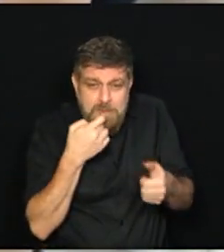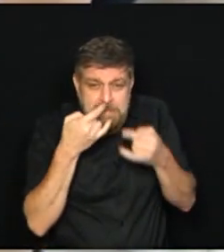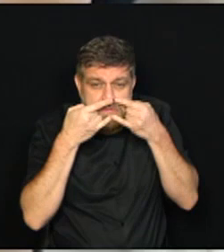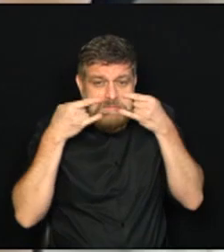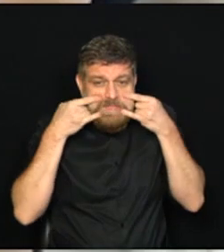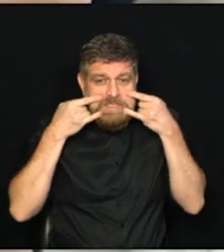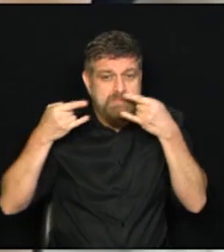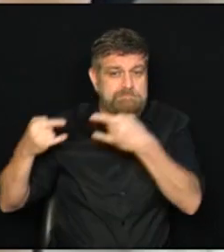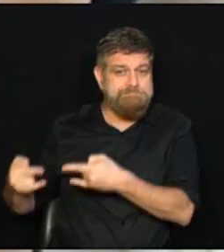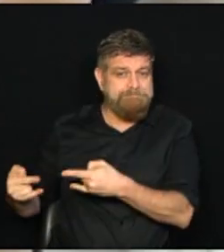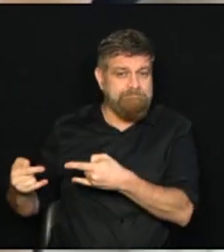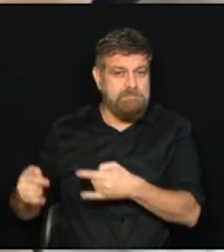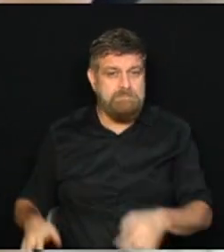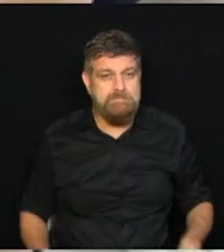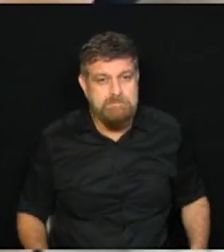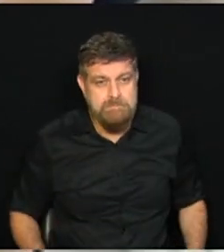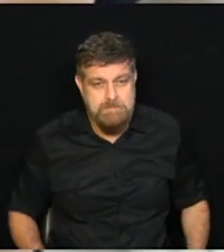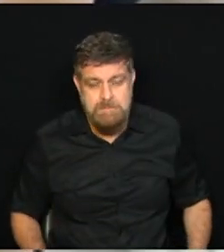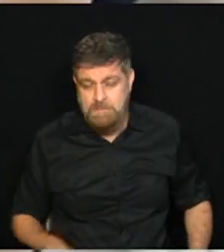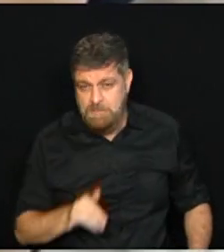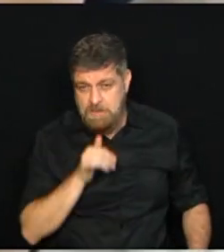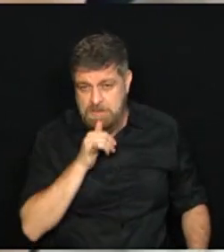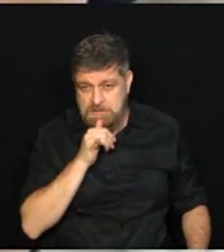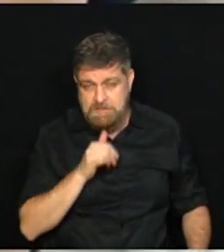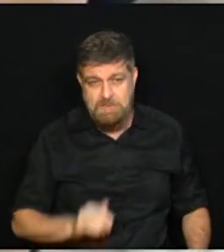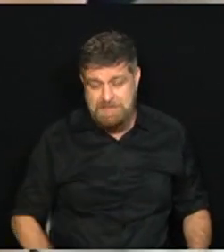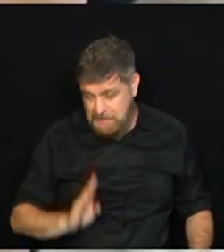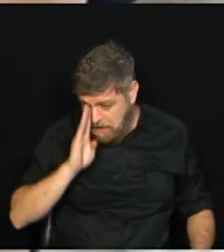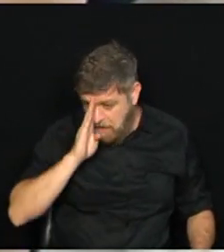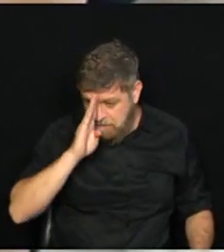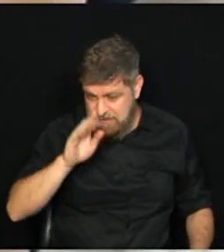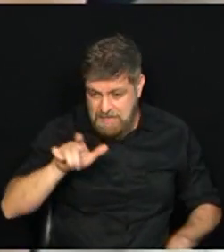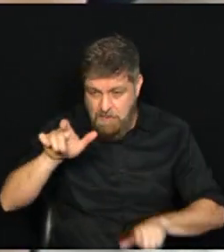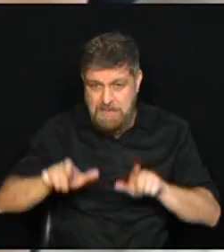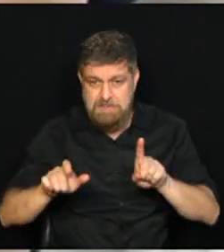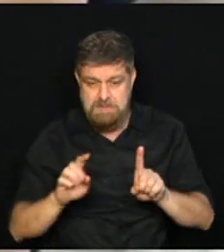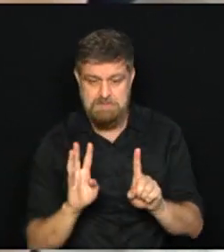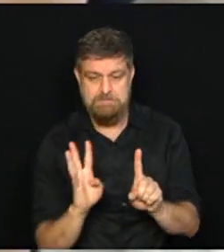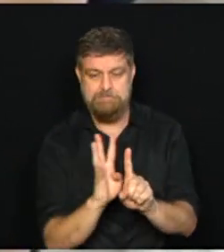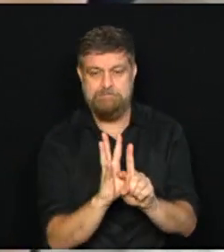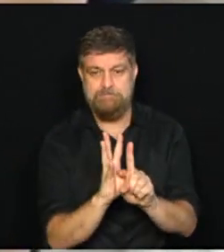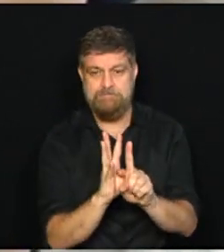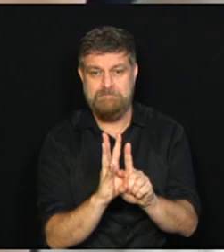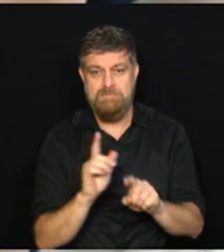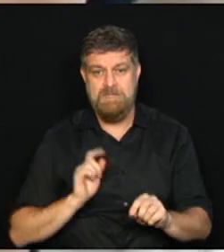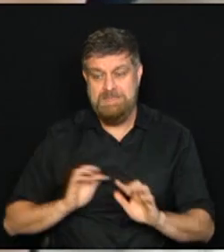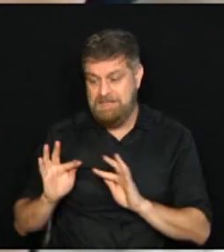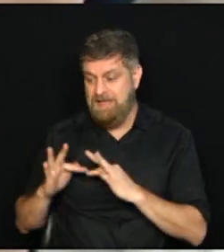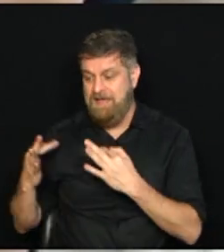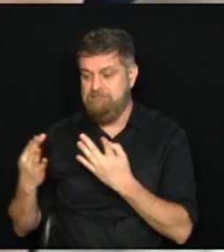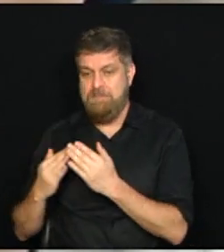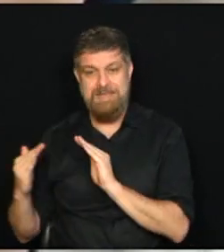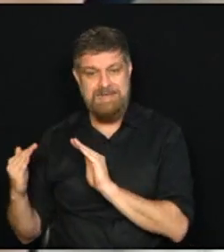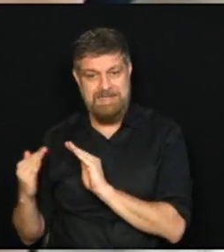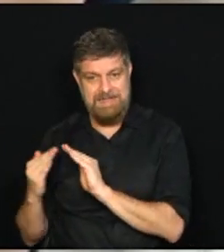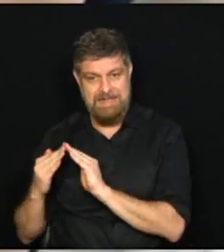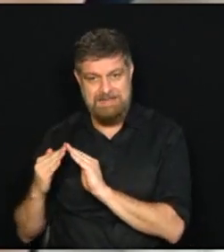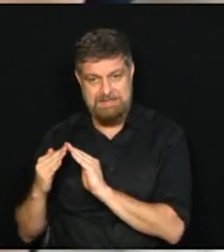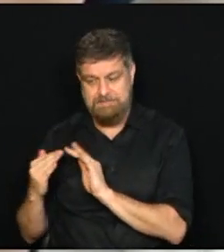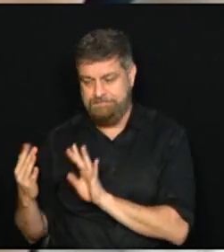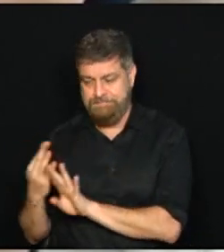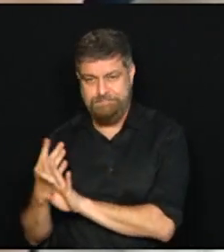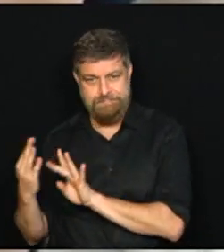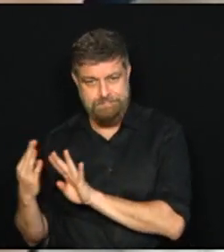de máscara. Então, os principais contactantes acabam sendo os residenciais. Acontece